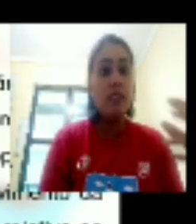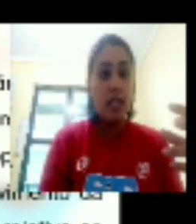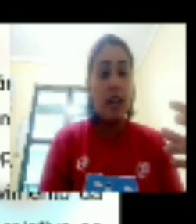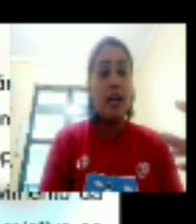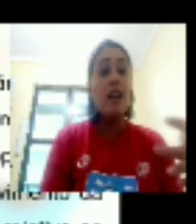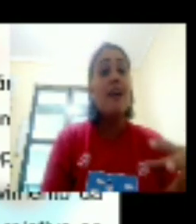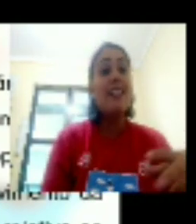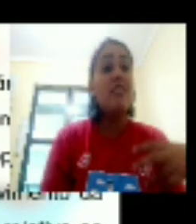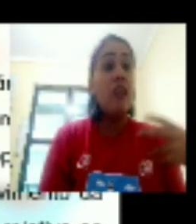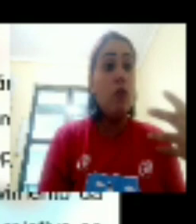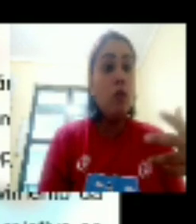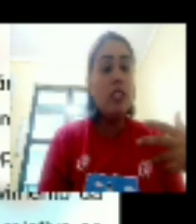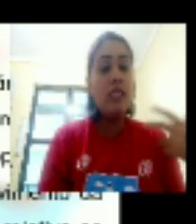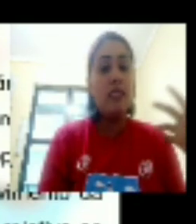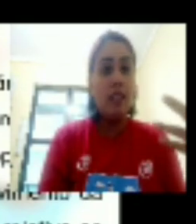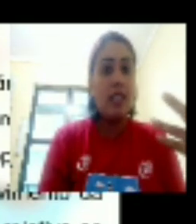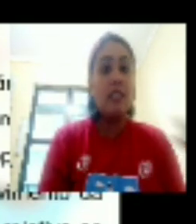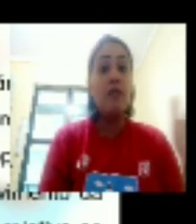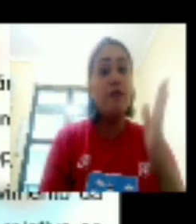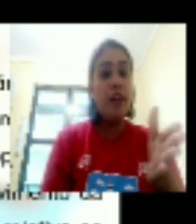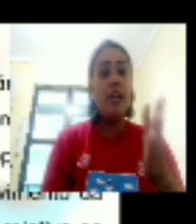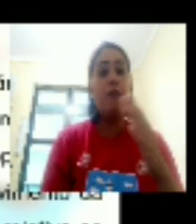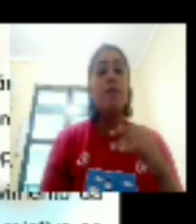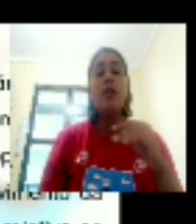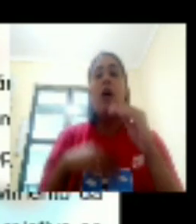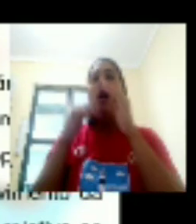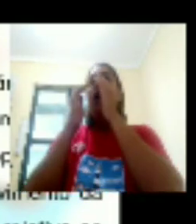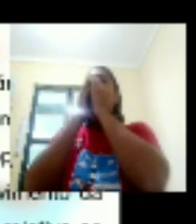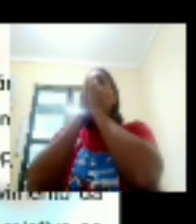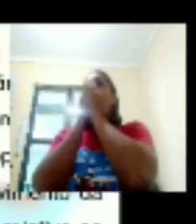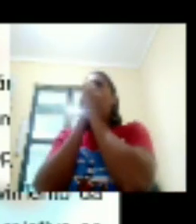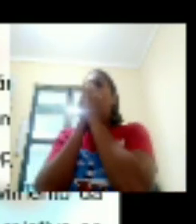reforma sanitária, essa luta dessa classe, veio